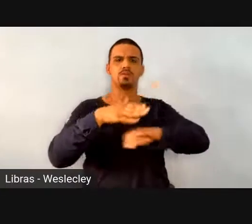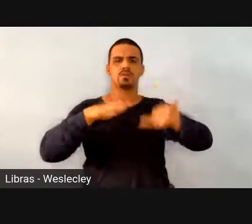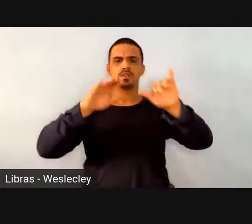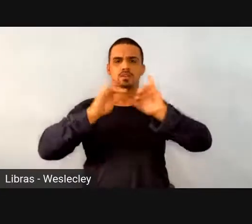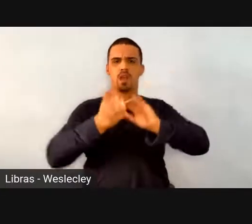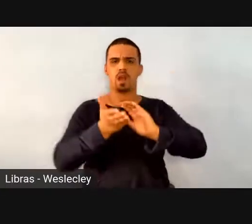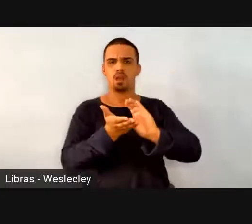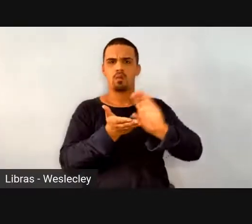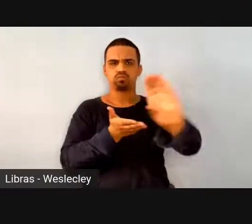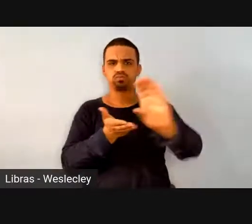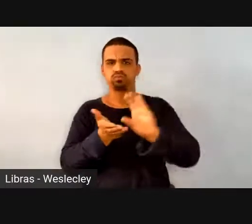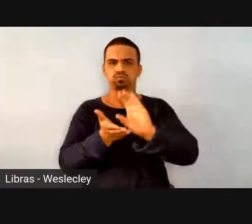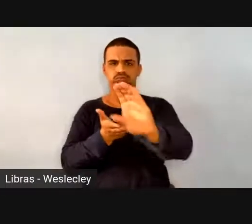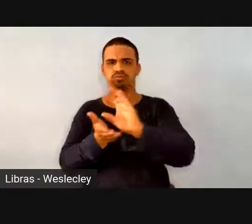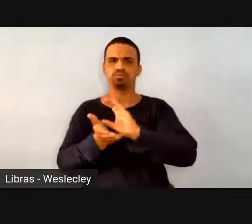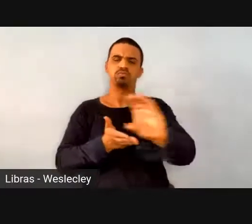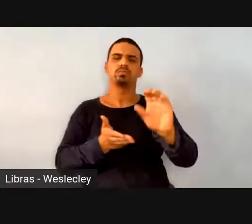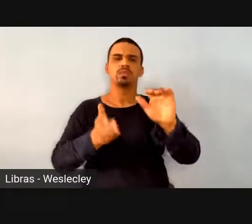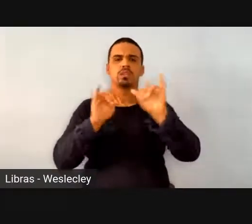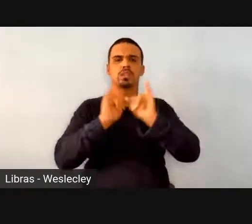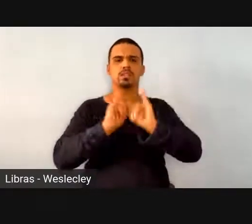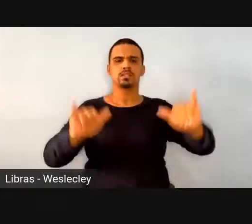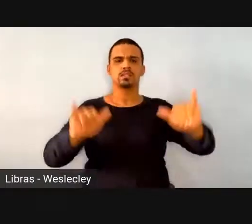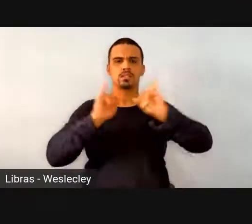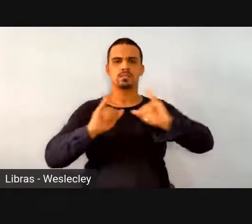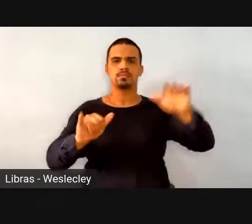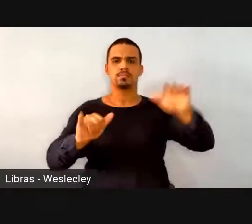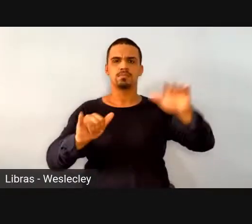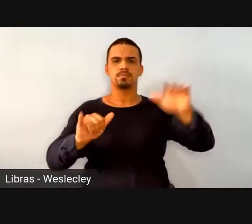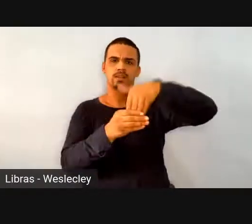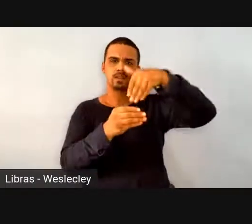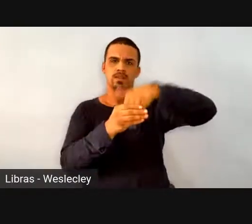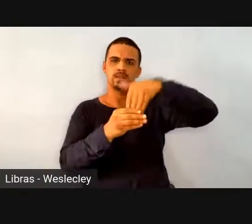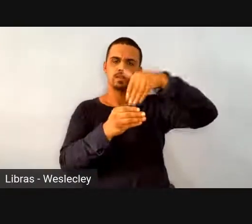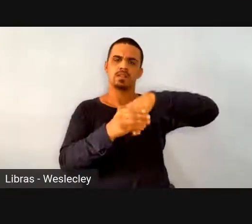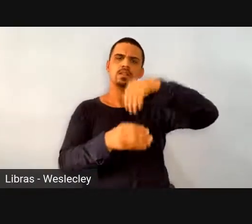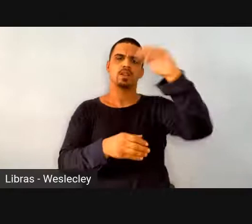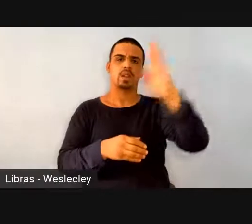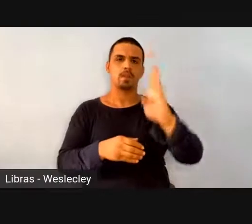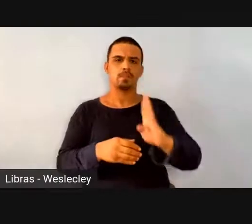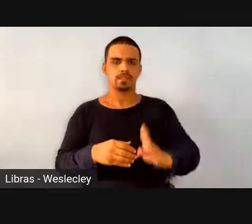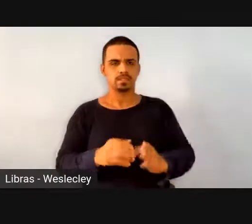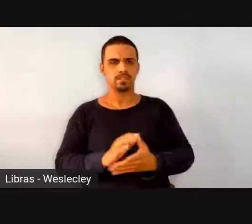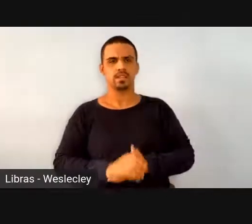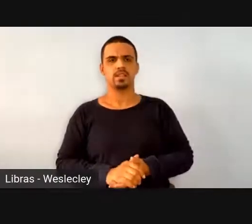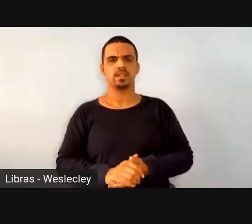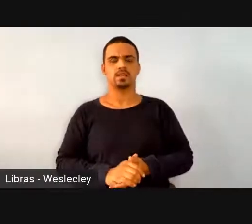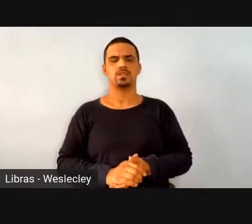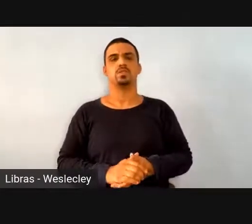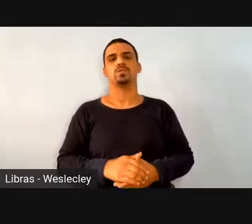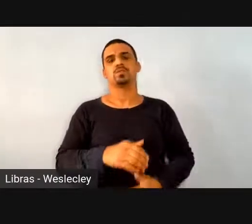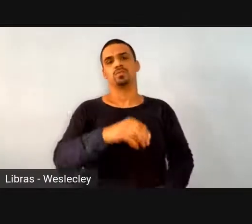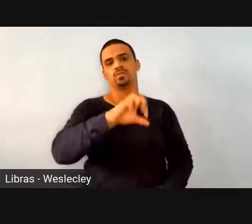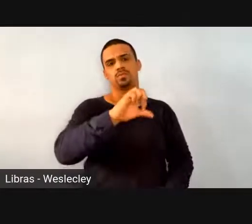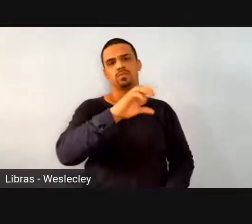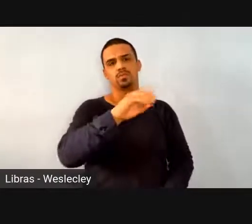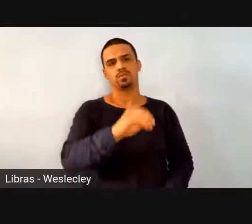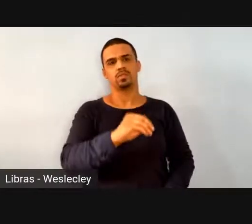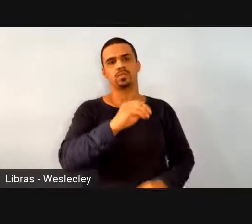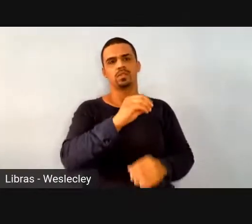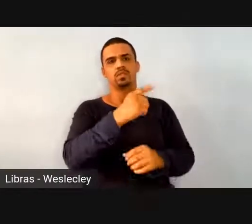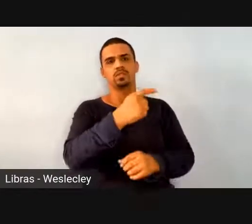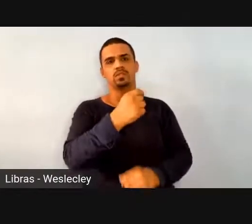né? Saltamos aí mais ou menos de R$1 bilhão em 94 para R$5 bilhões